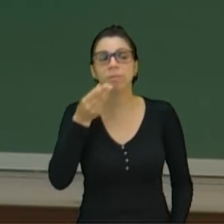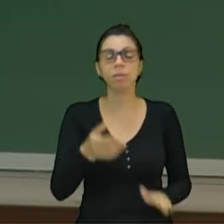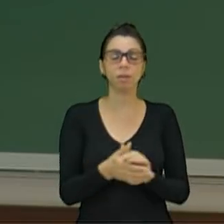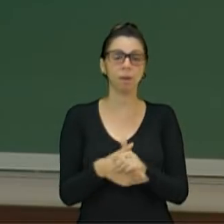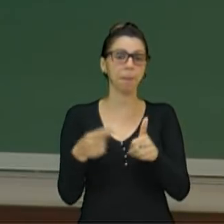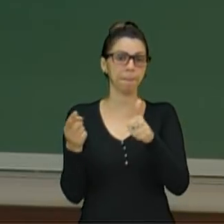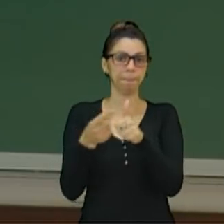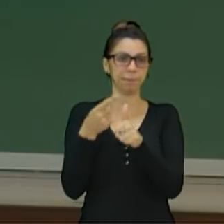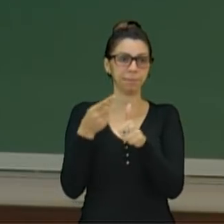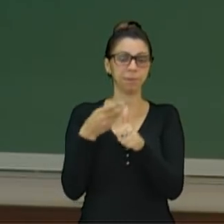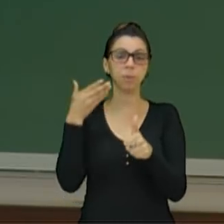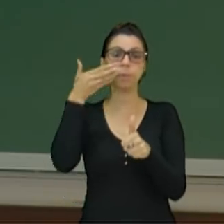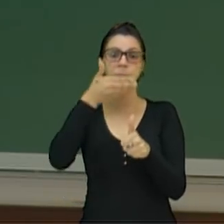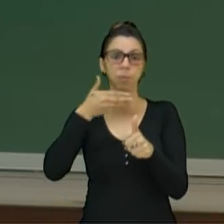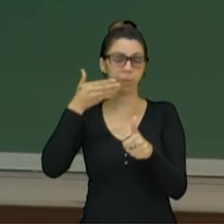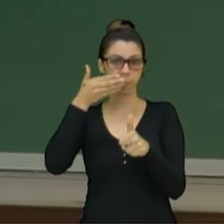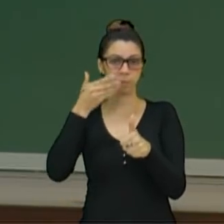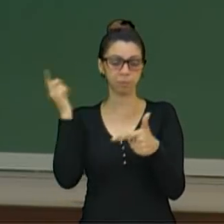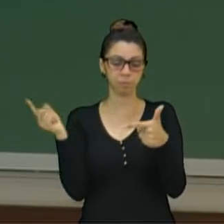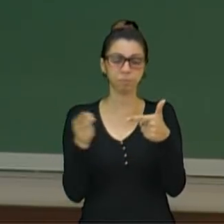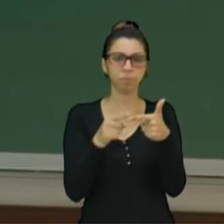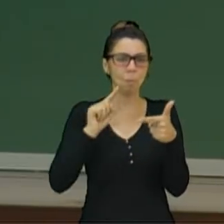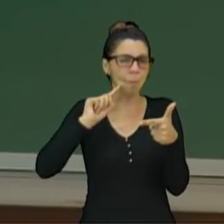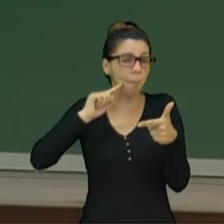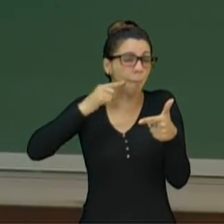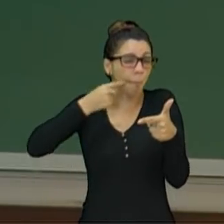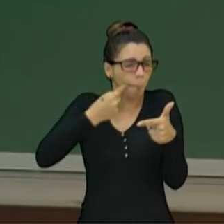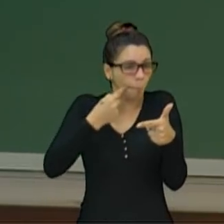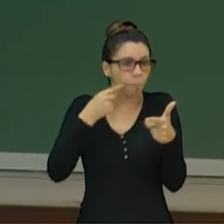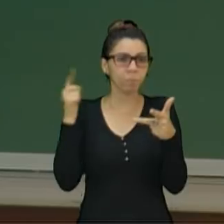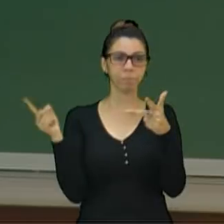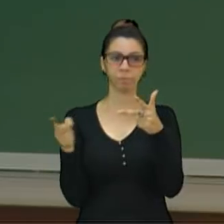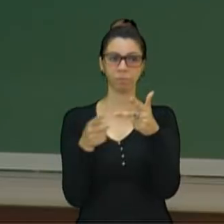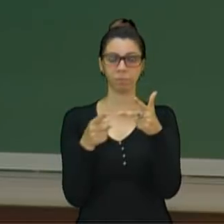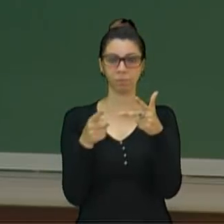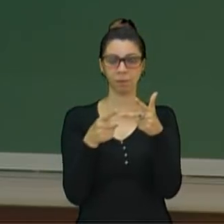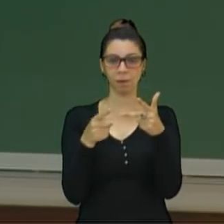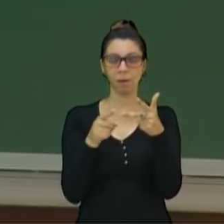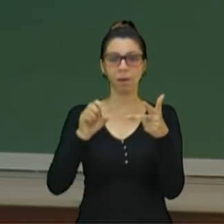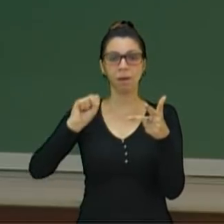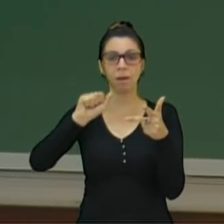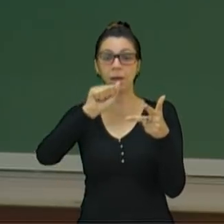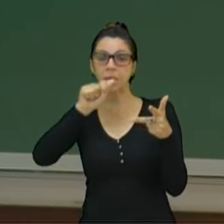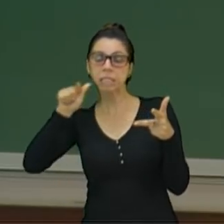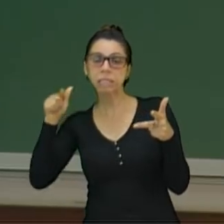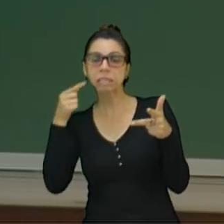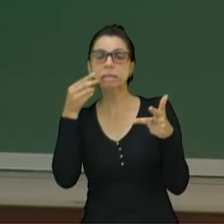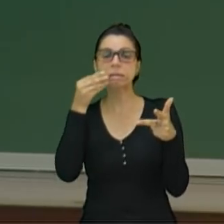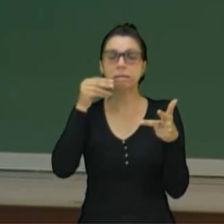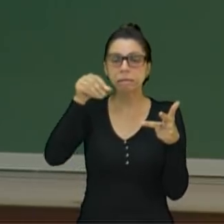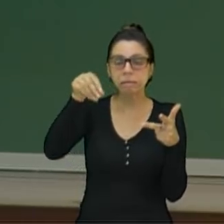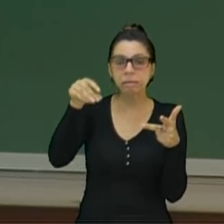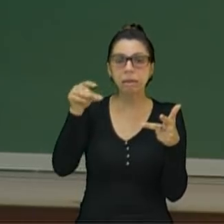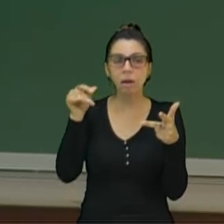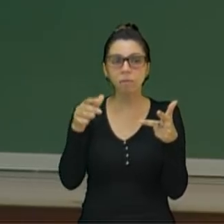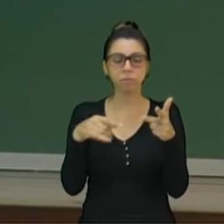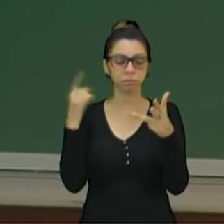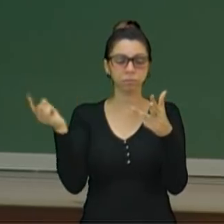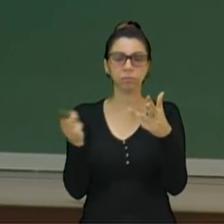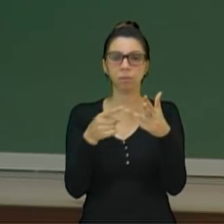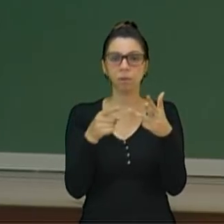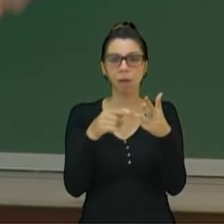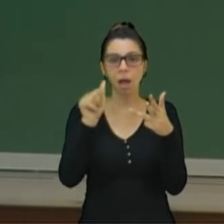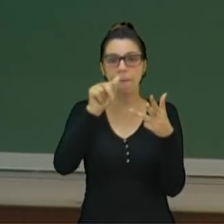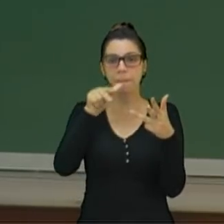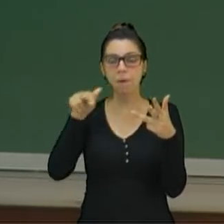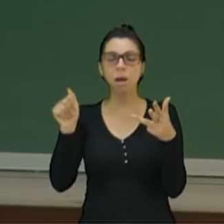o doce. O segundo, o azedo. O terceiro, salgado. O quarto, amargo.